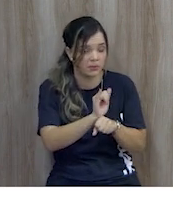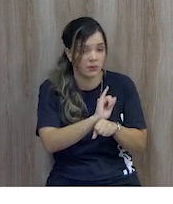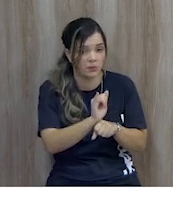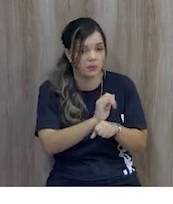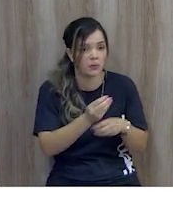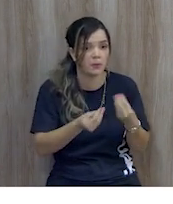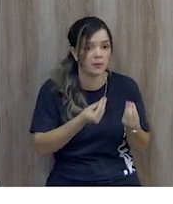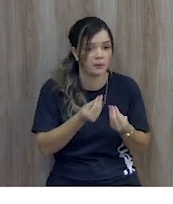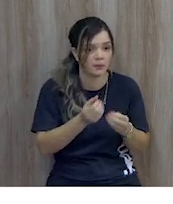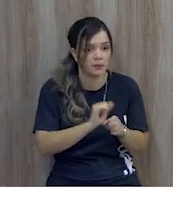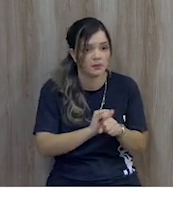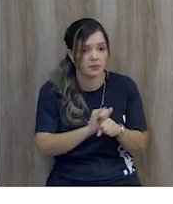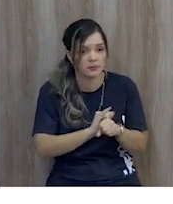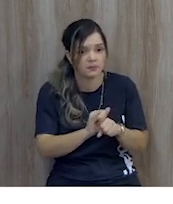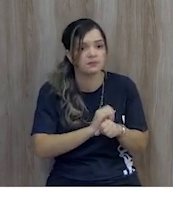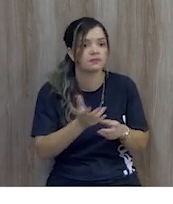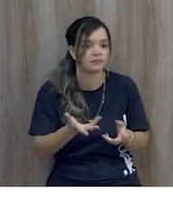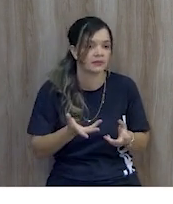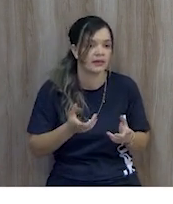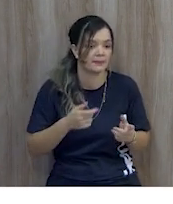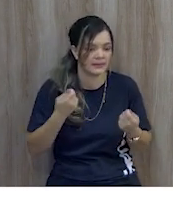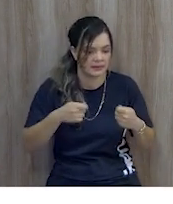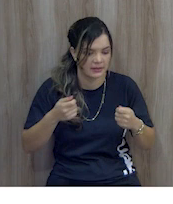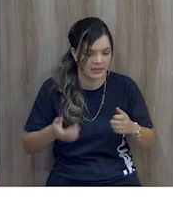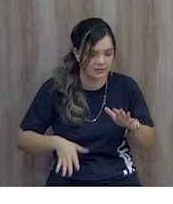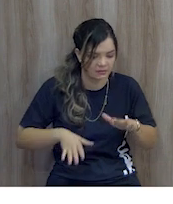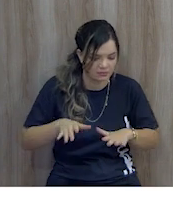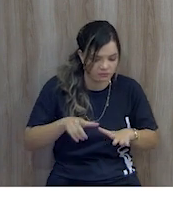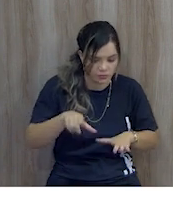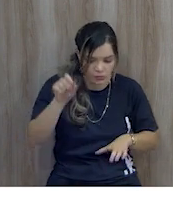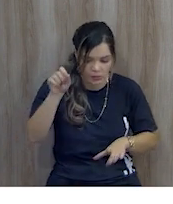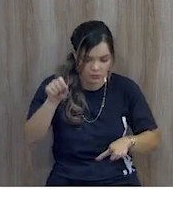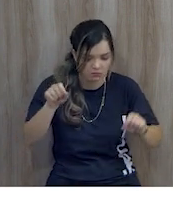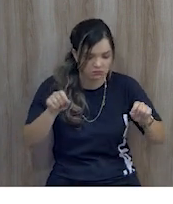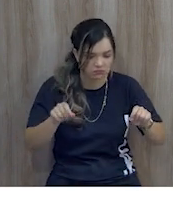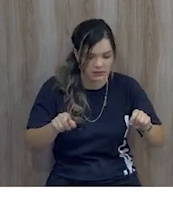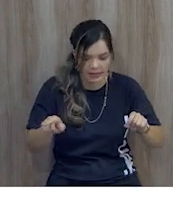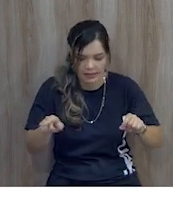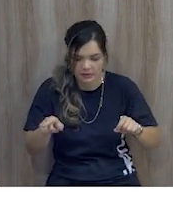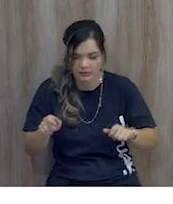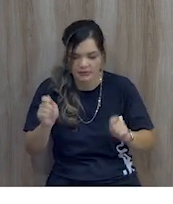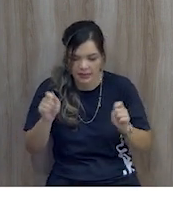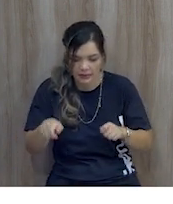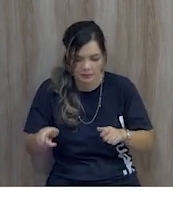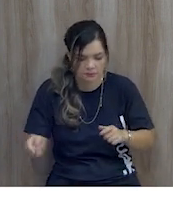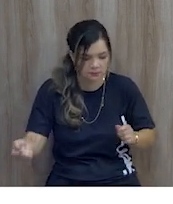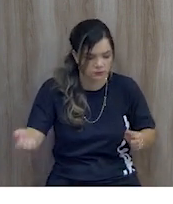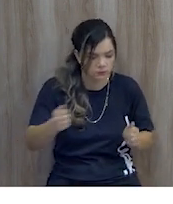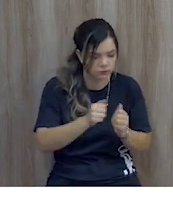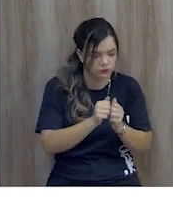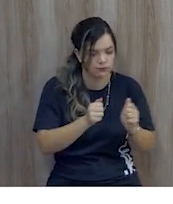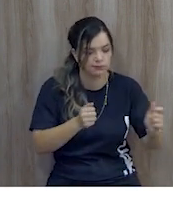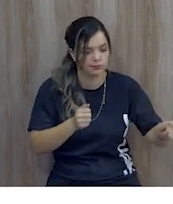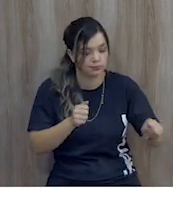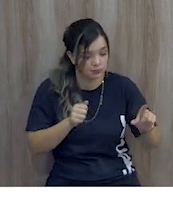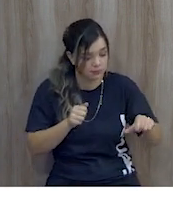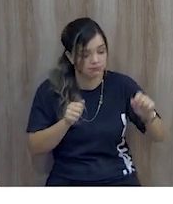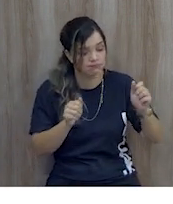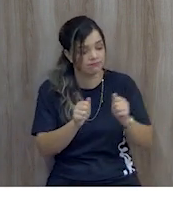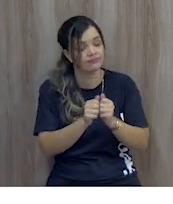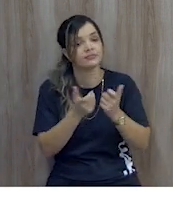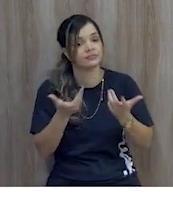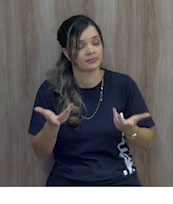no procedimento cirúrgico. E aí um quadro para ajudar o aluno, mais didático, para ver quando você usa